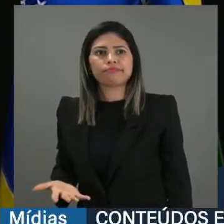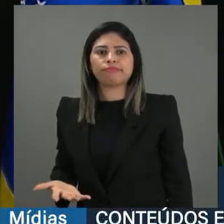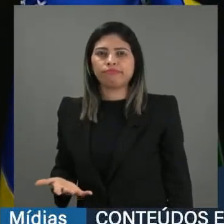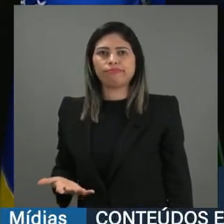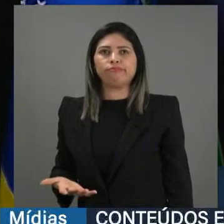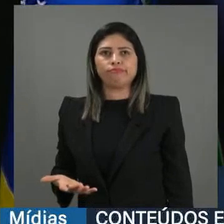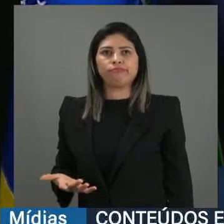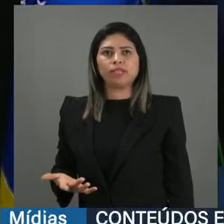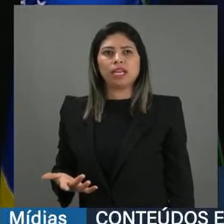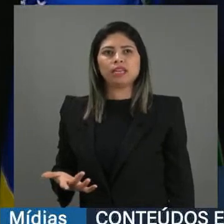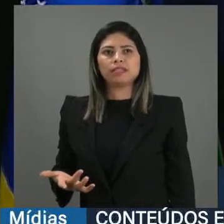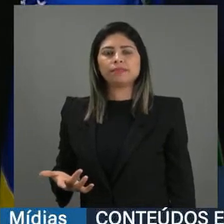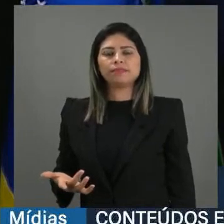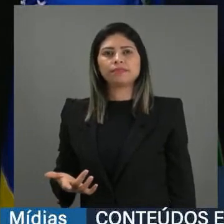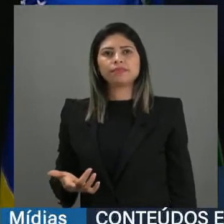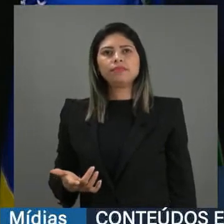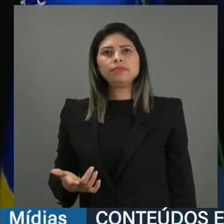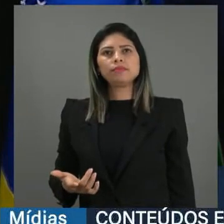os donos do poder